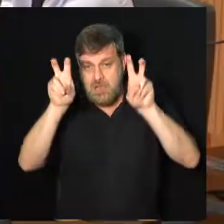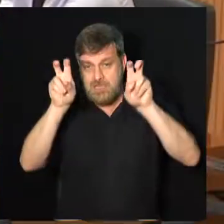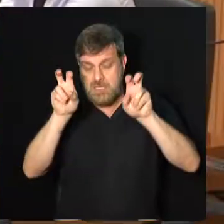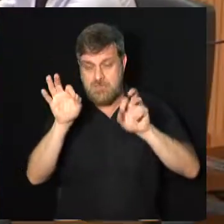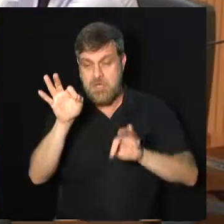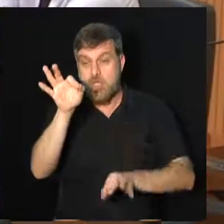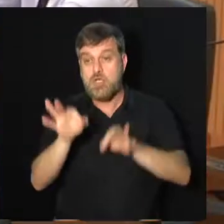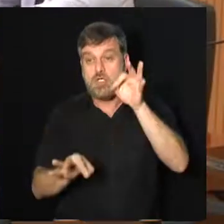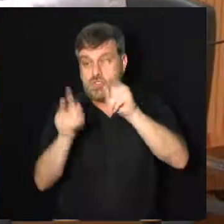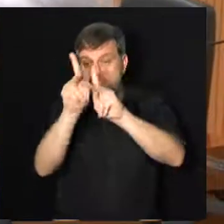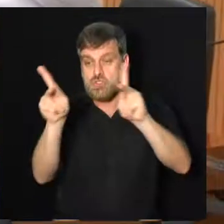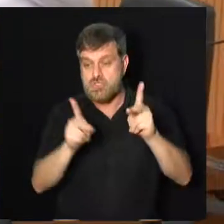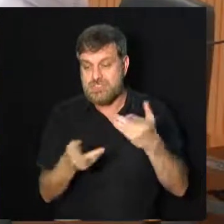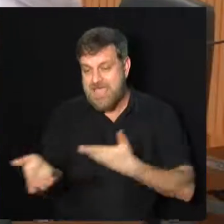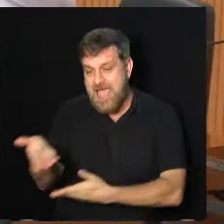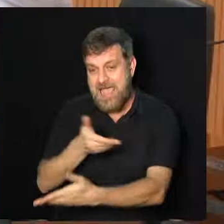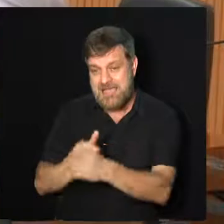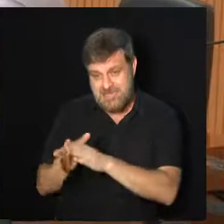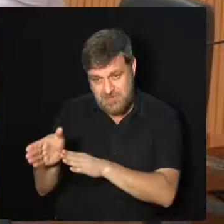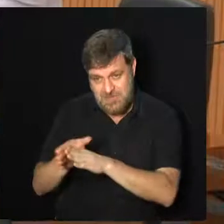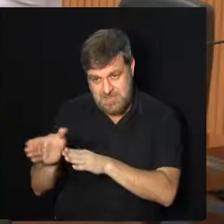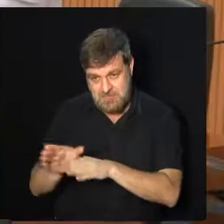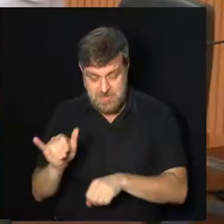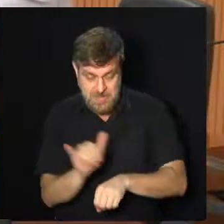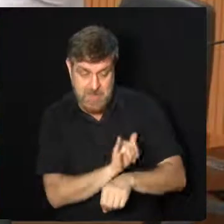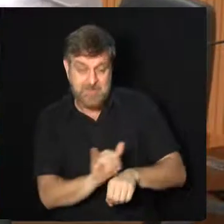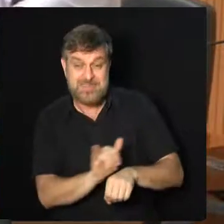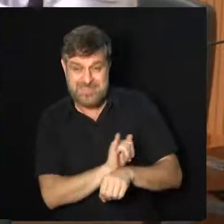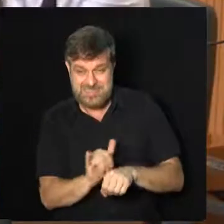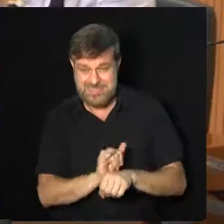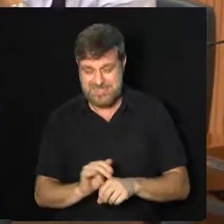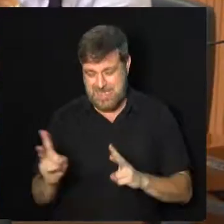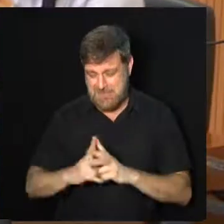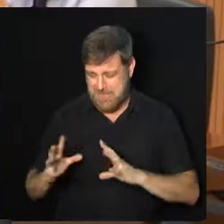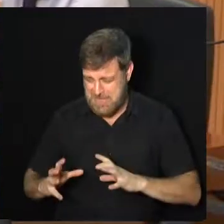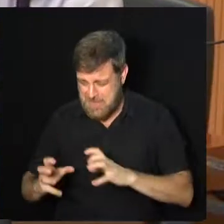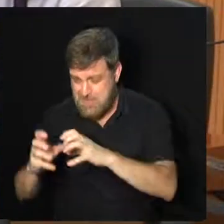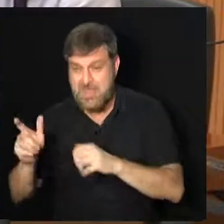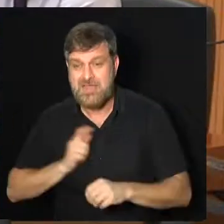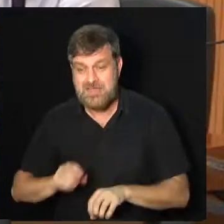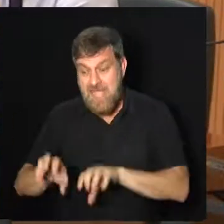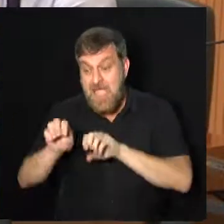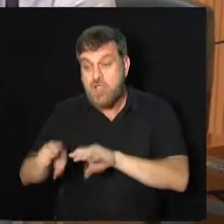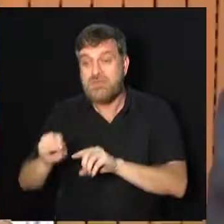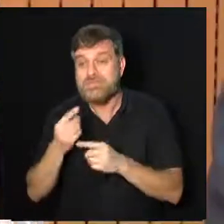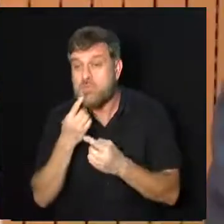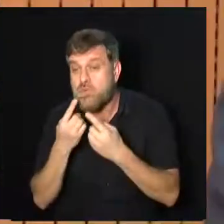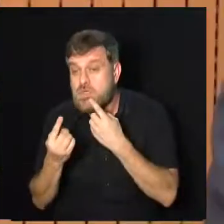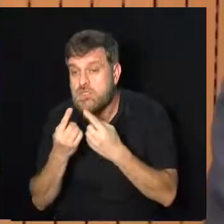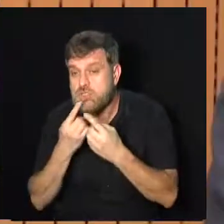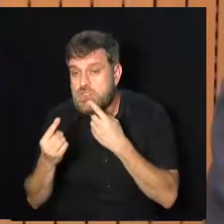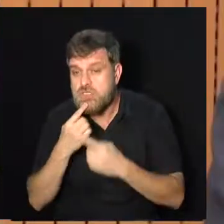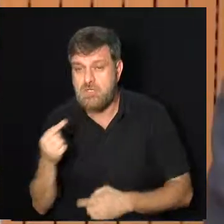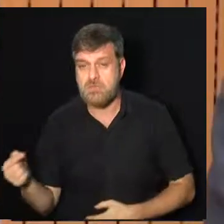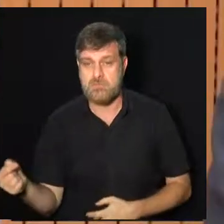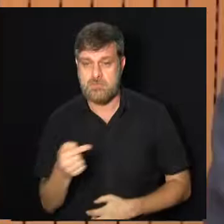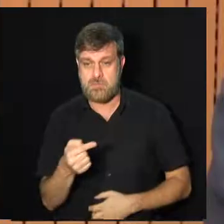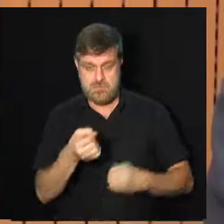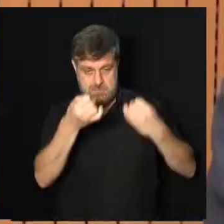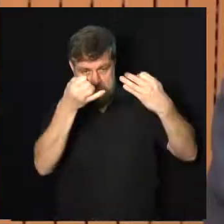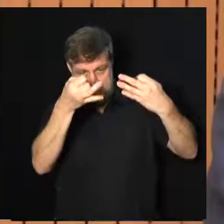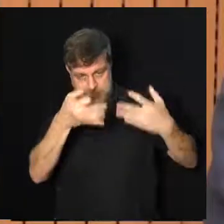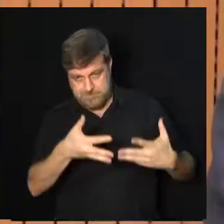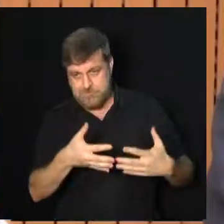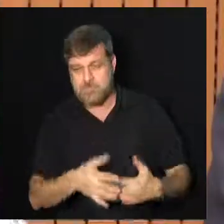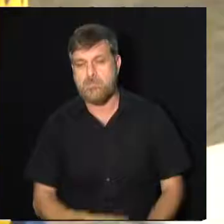Restaurativa. A Justiça Restaurativa é uma técnica de solução de conflitos por meio de educação e diálogo. É o que explica o vereador